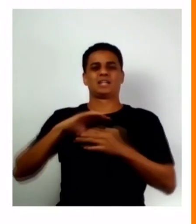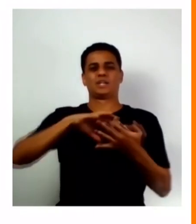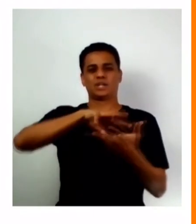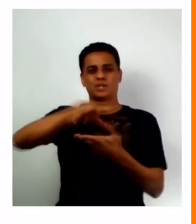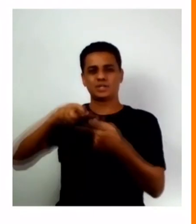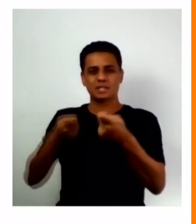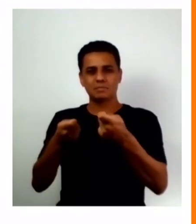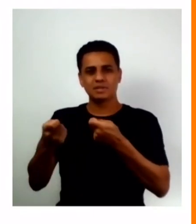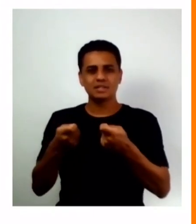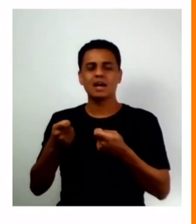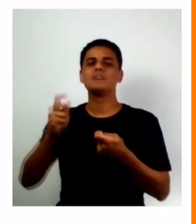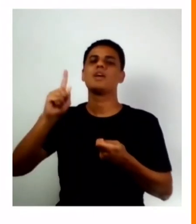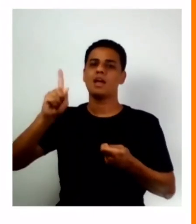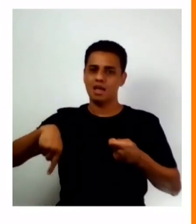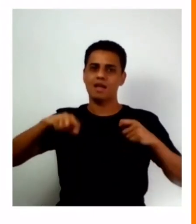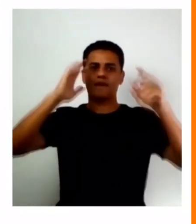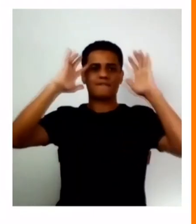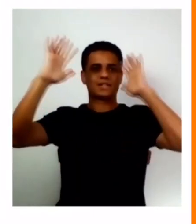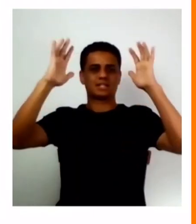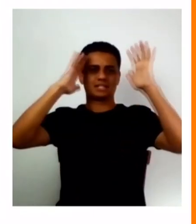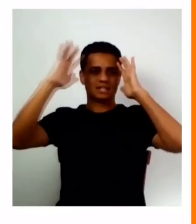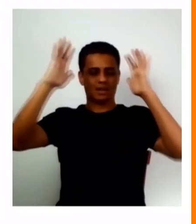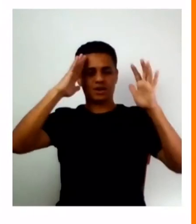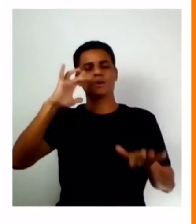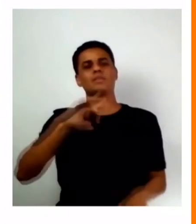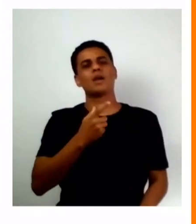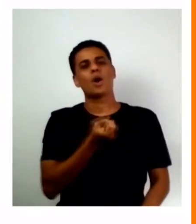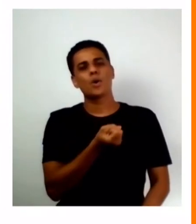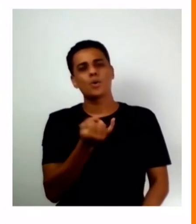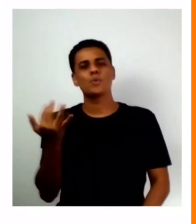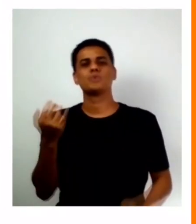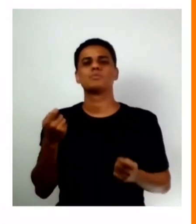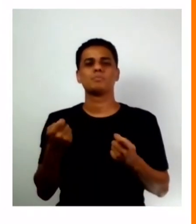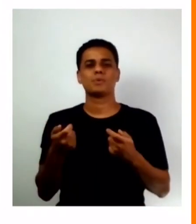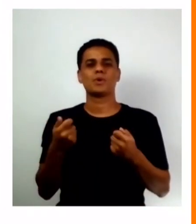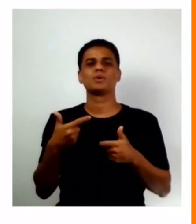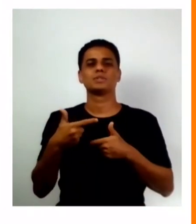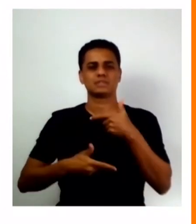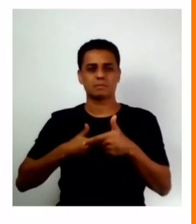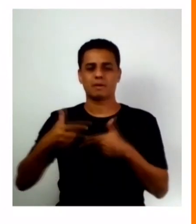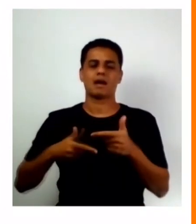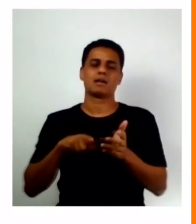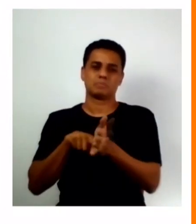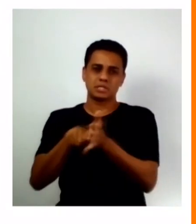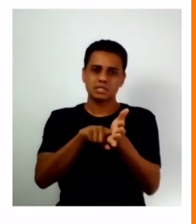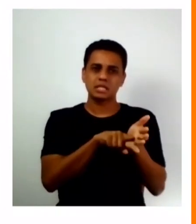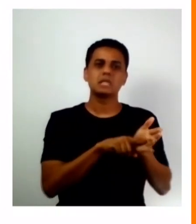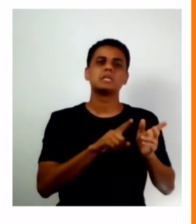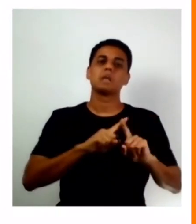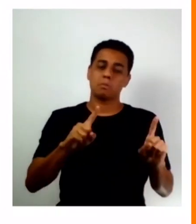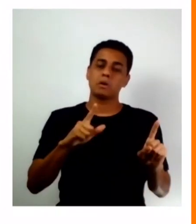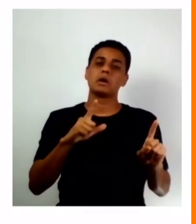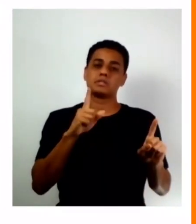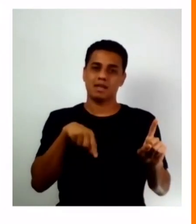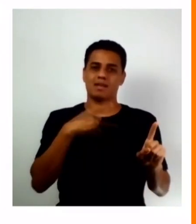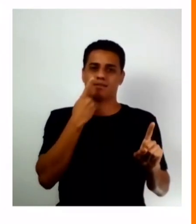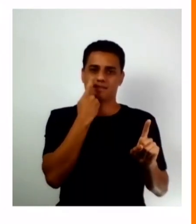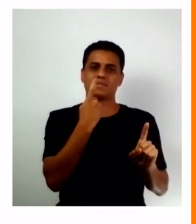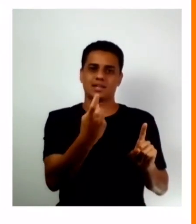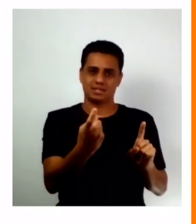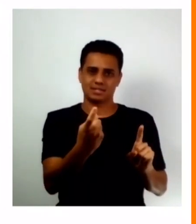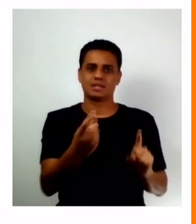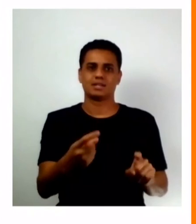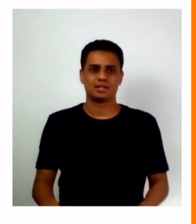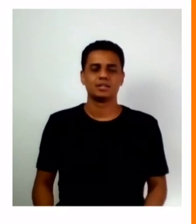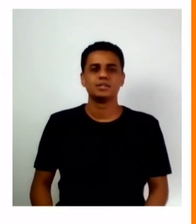a reflexionar. Há poucos trabalhos nesse sentido, mas é muito interessante nesse sentido. E, por outro caso,